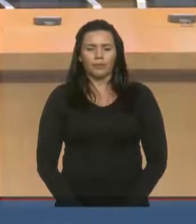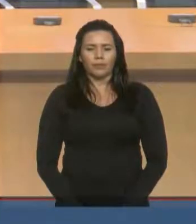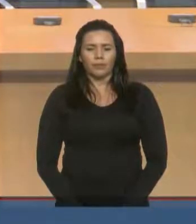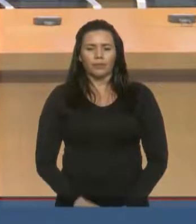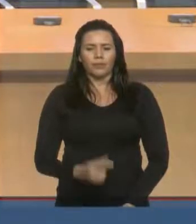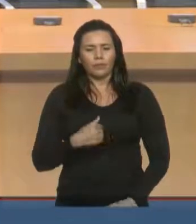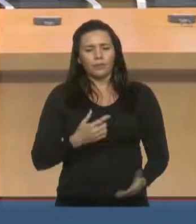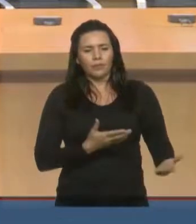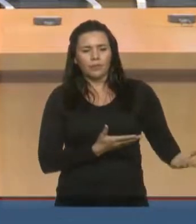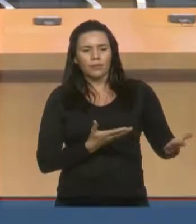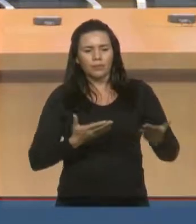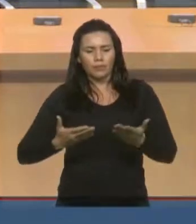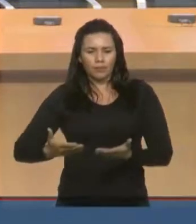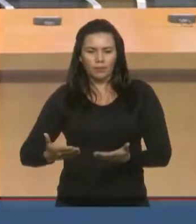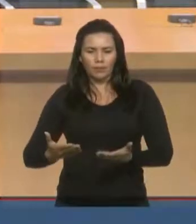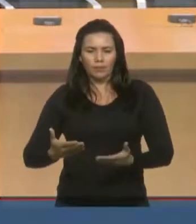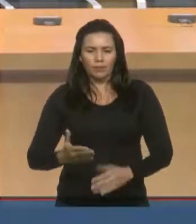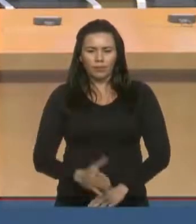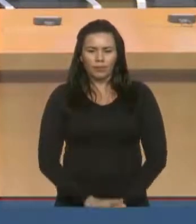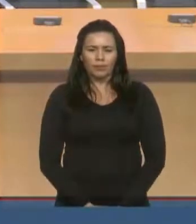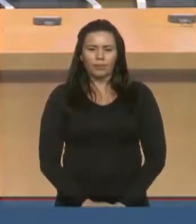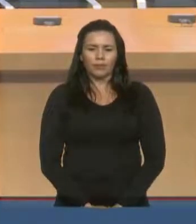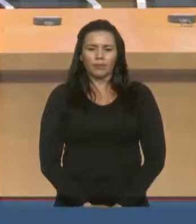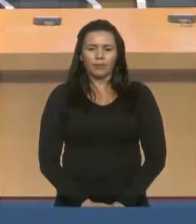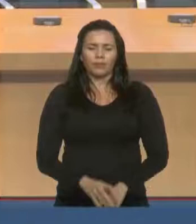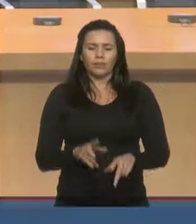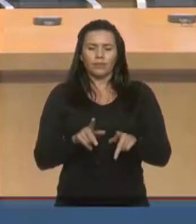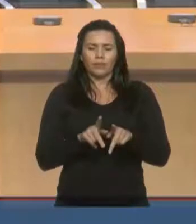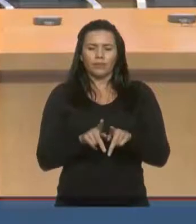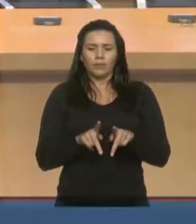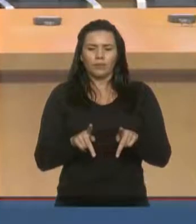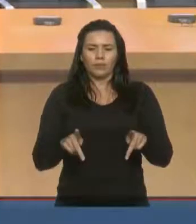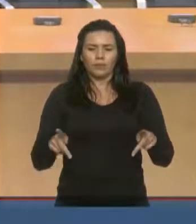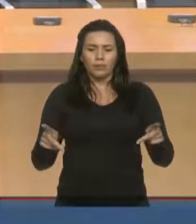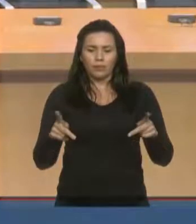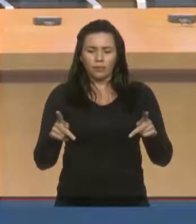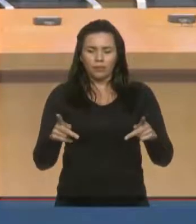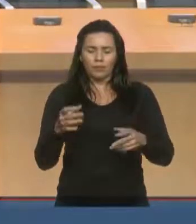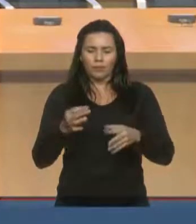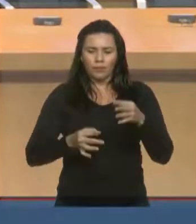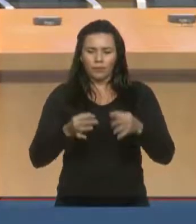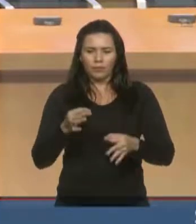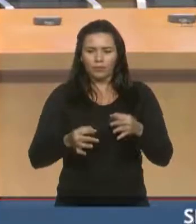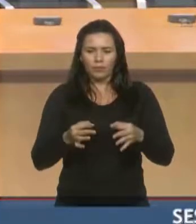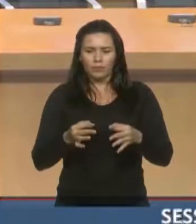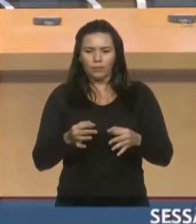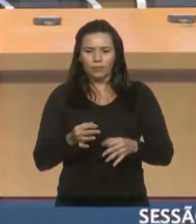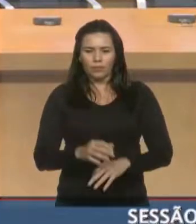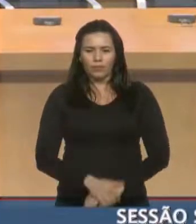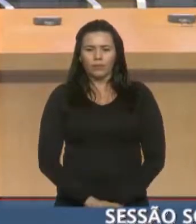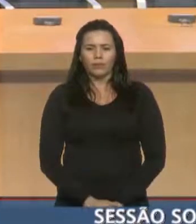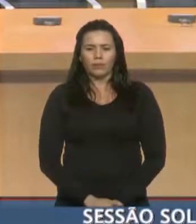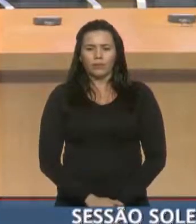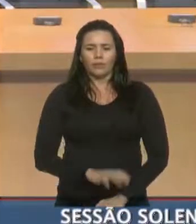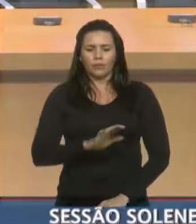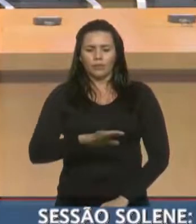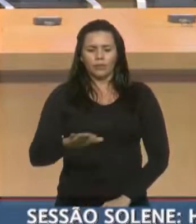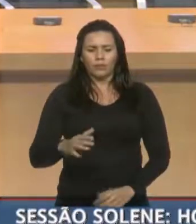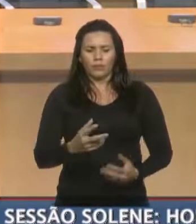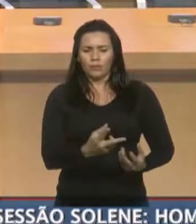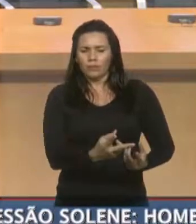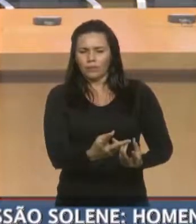Convido o excelentíssimo senhor promotor de justiça, Márcio Tadeu, promotor da Infância e Juventude de São